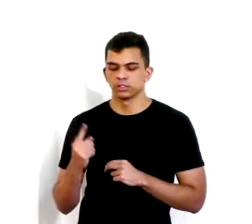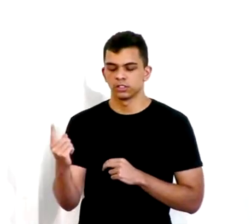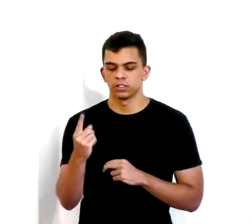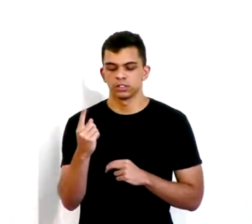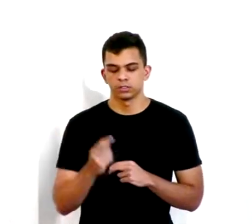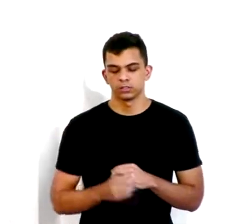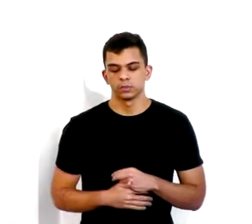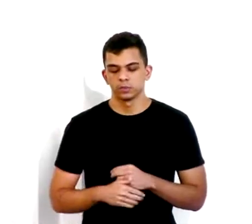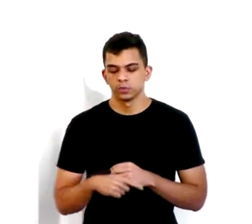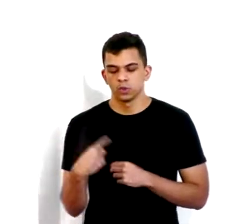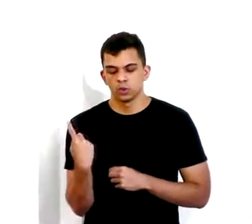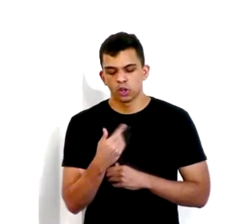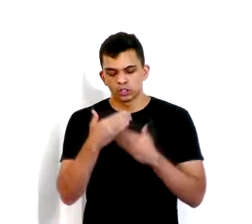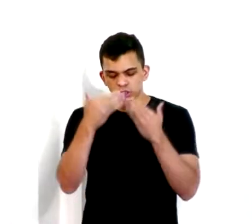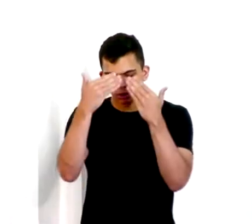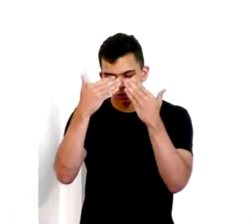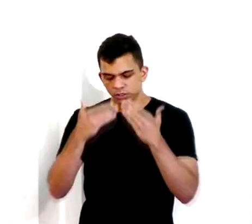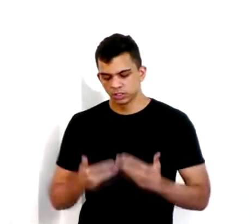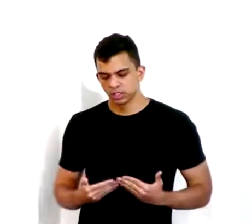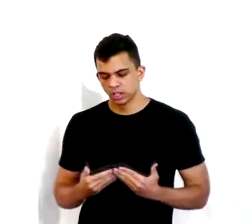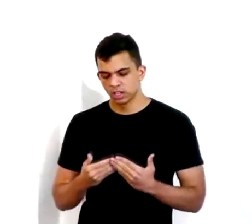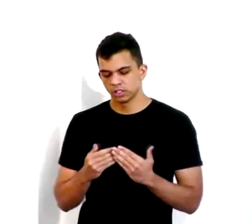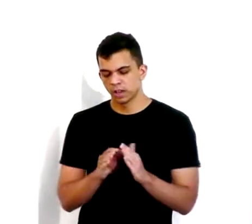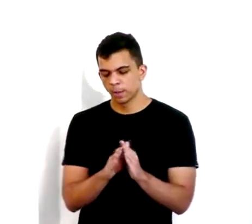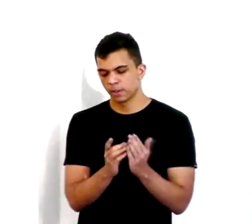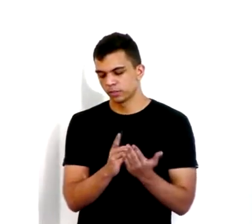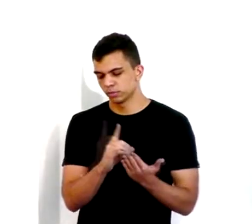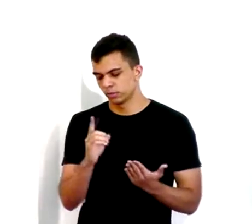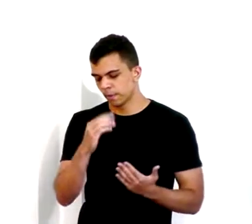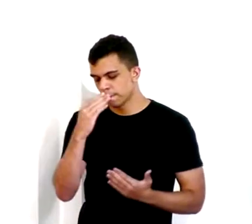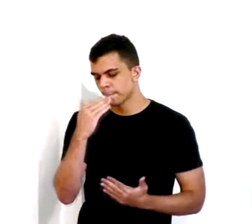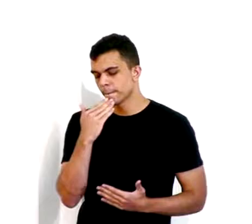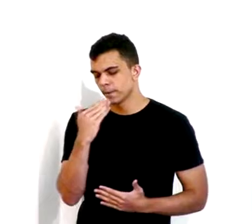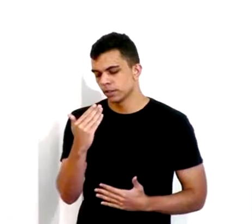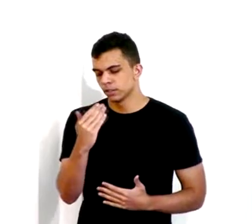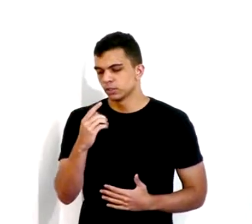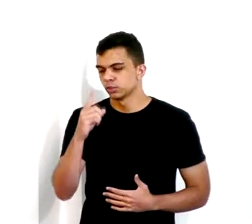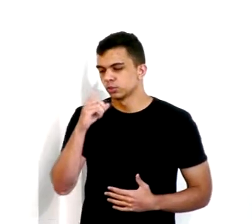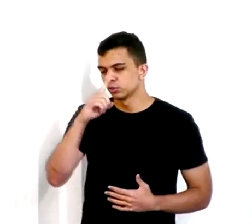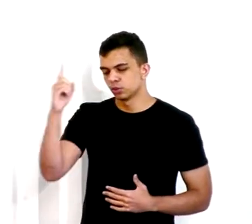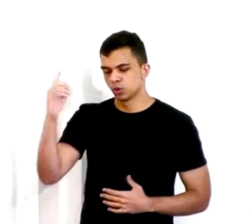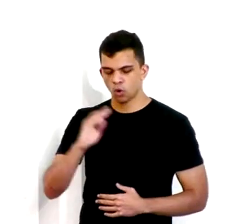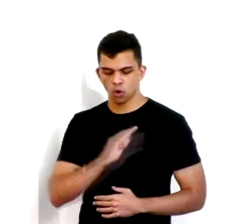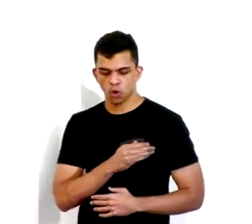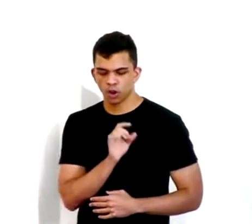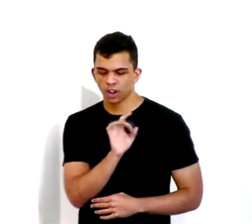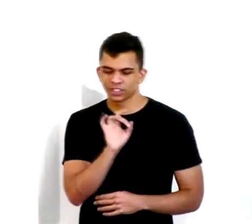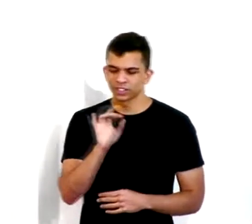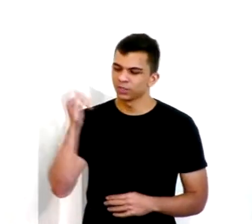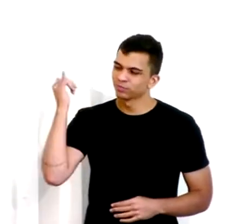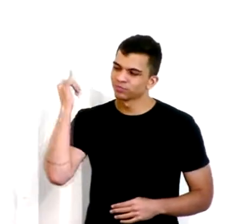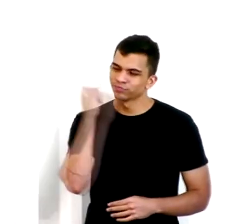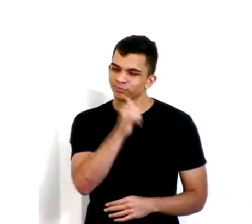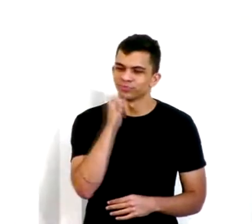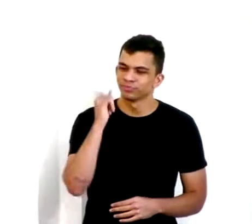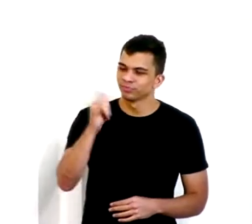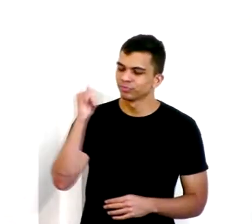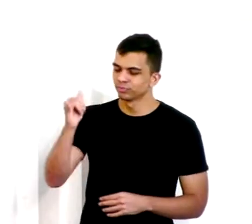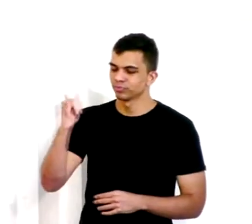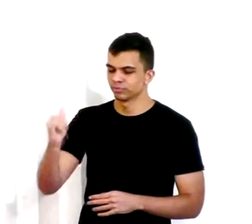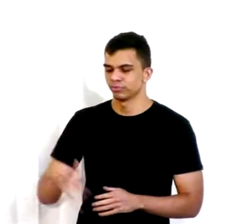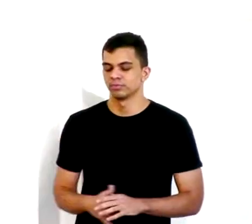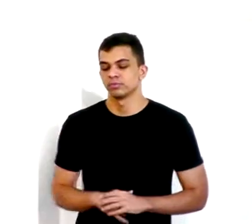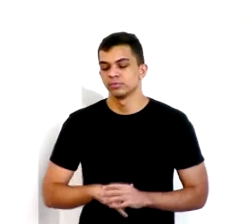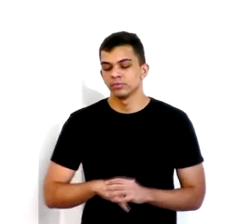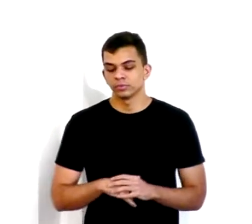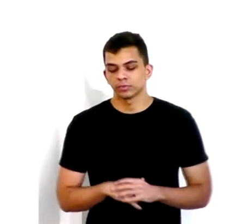palavra. E te pedimos que encarecidamente o Senhor fale aos nossos corações nessa noite,